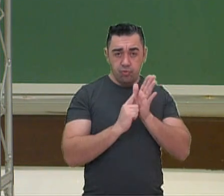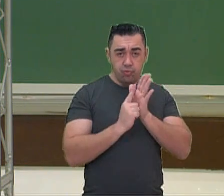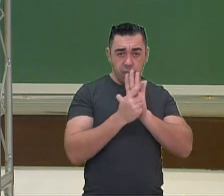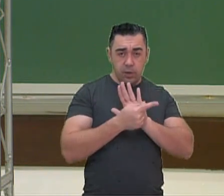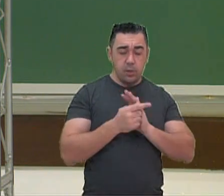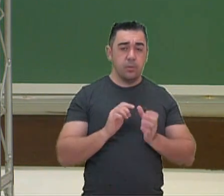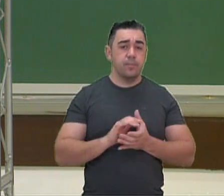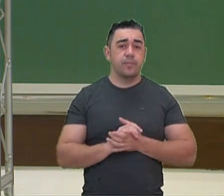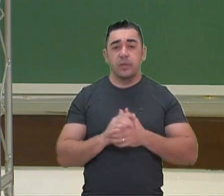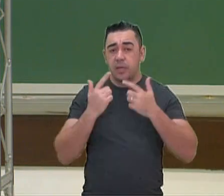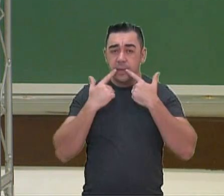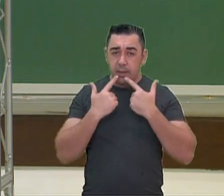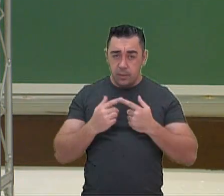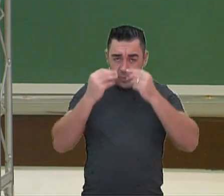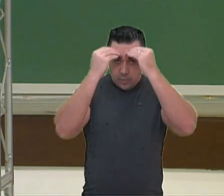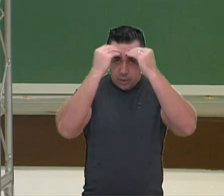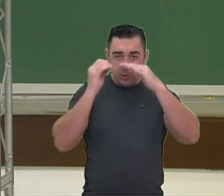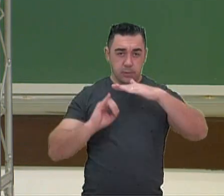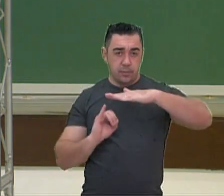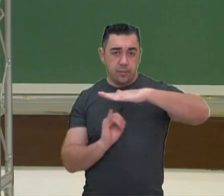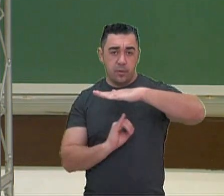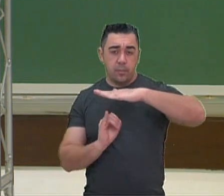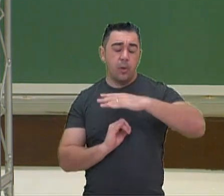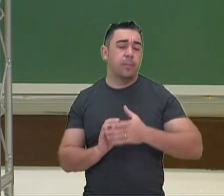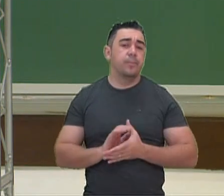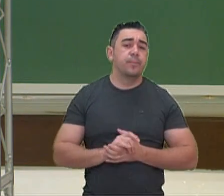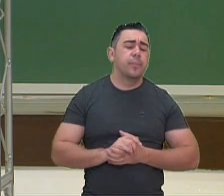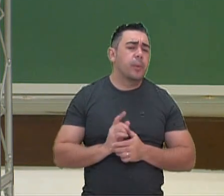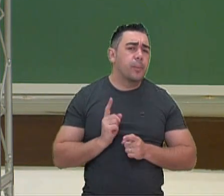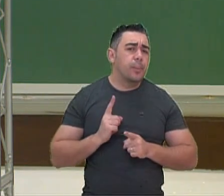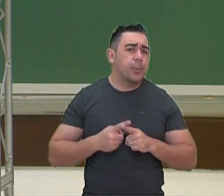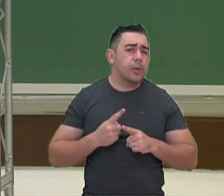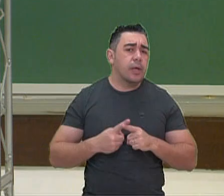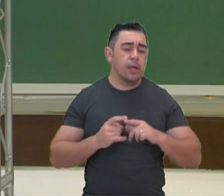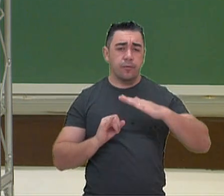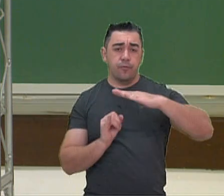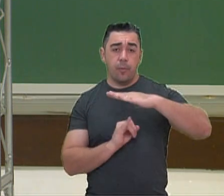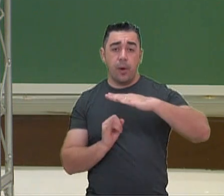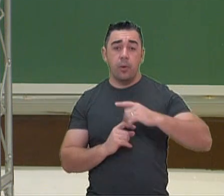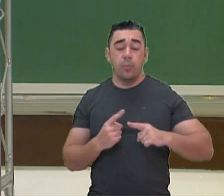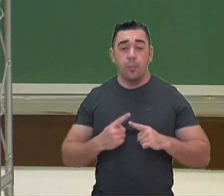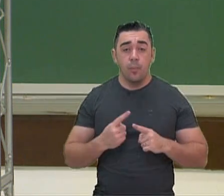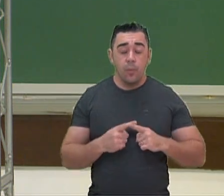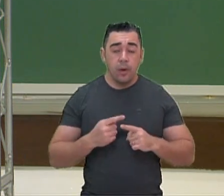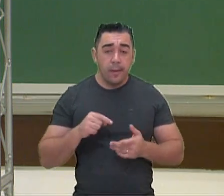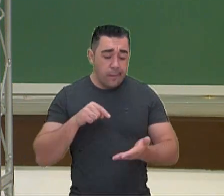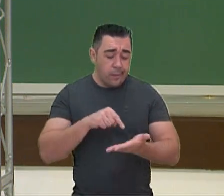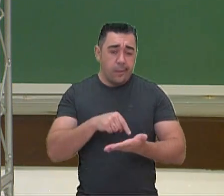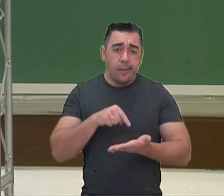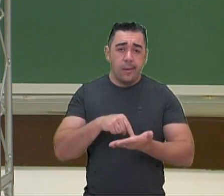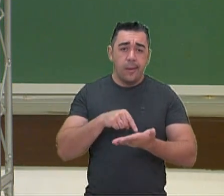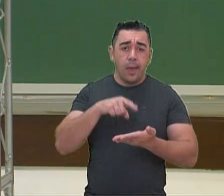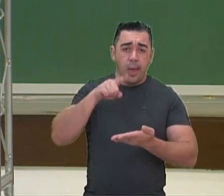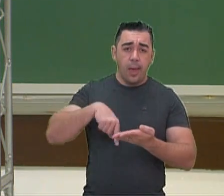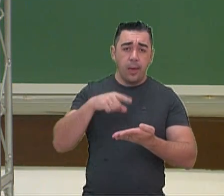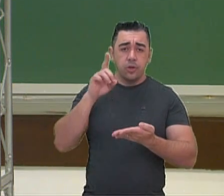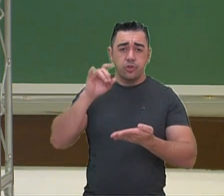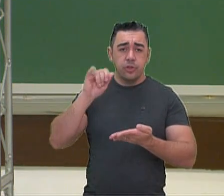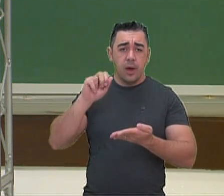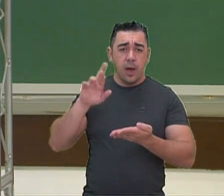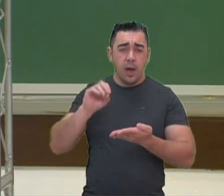linguagem informal. Por quê? Porque o interlocutor é o diário, é o grande